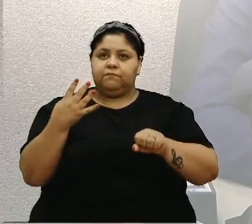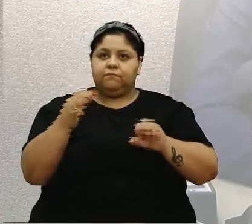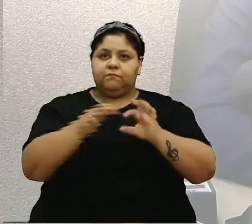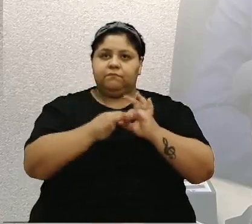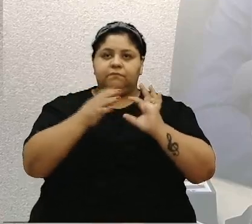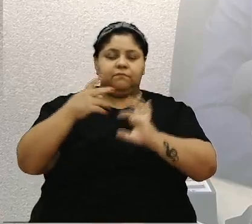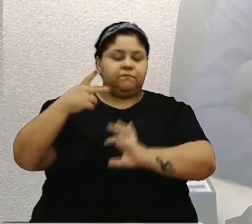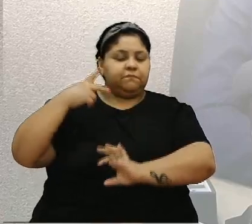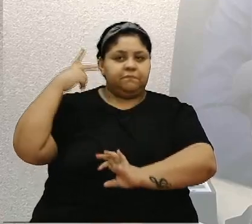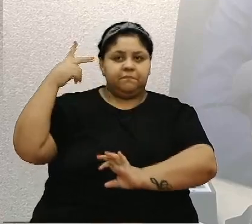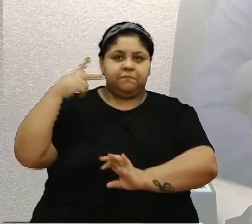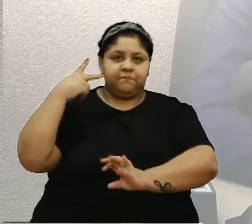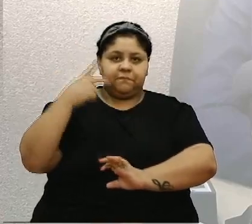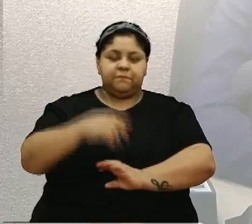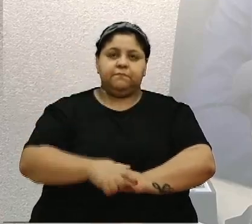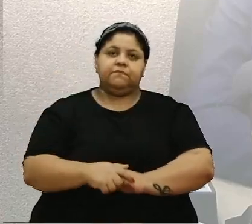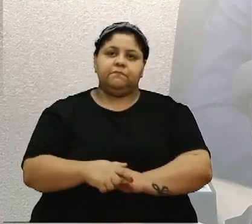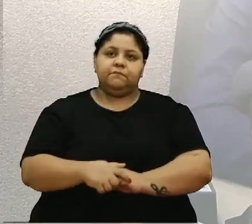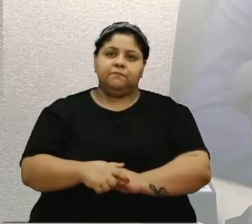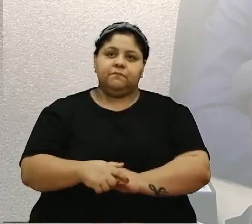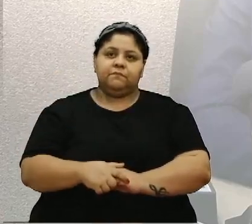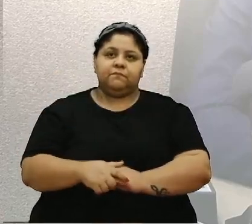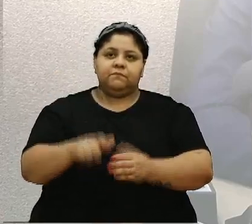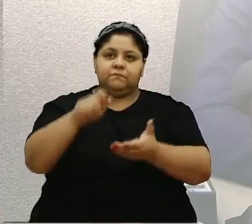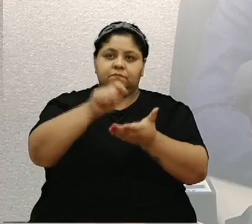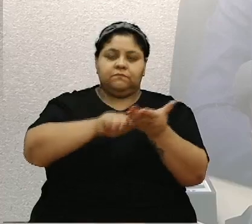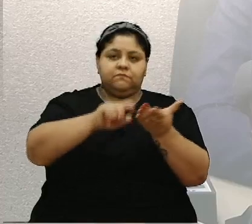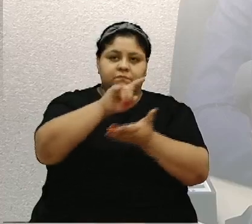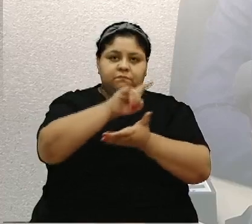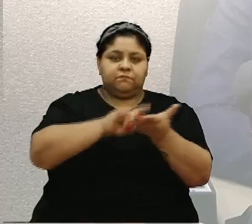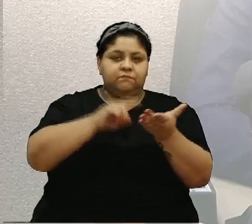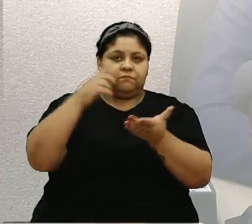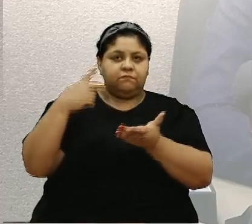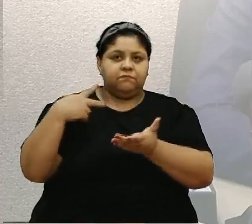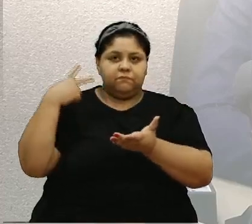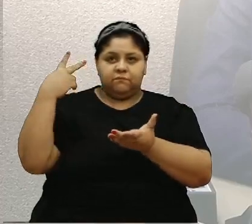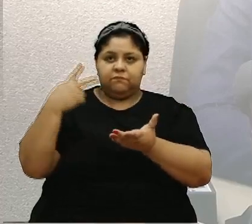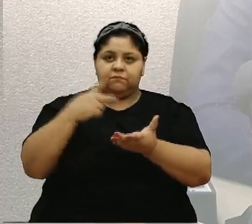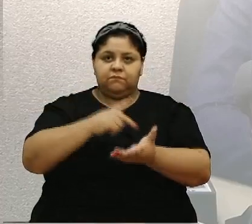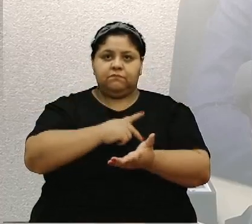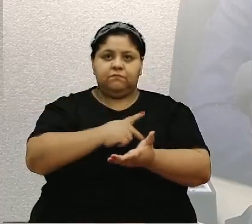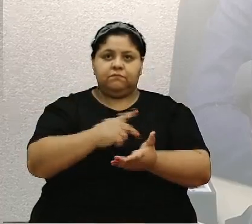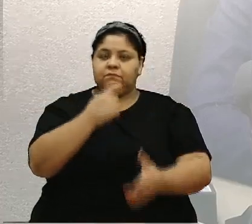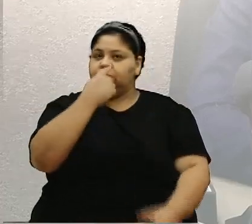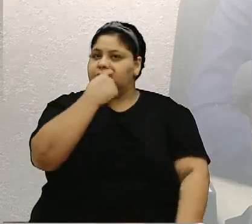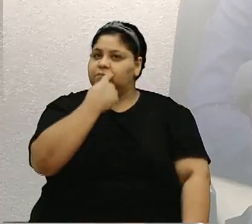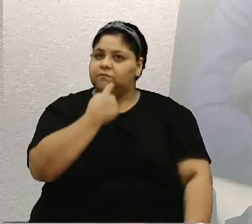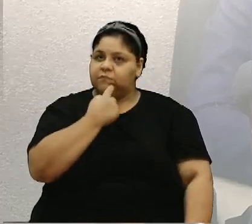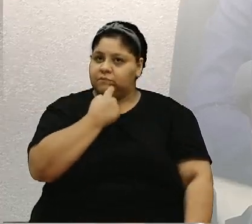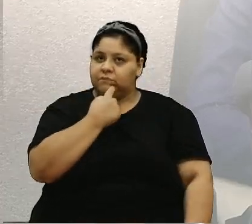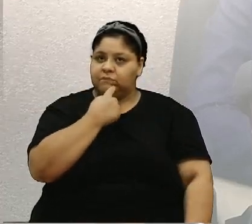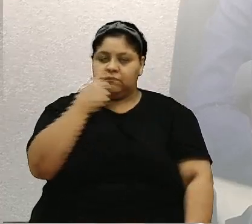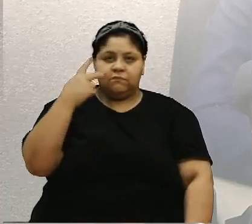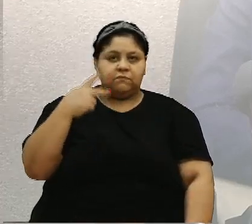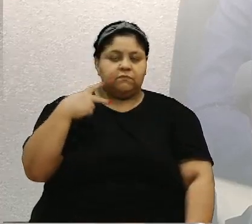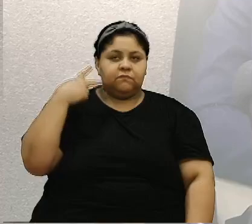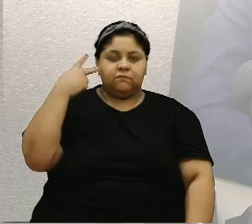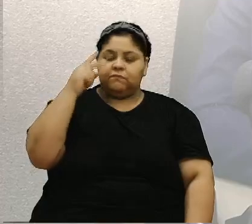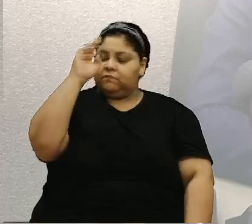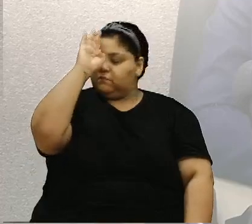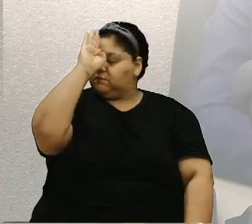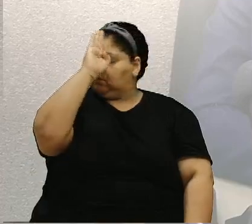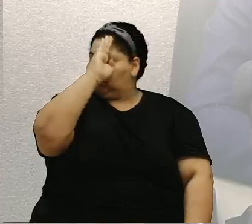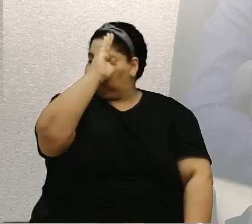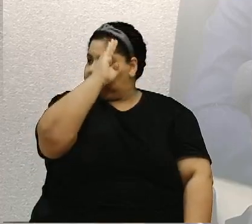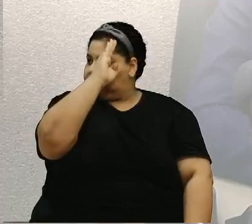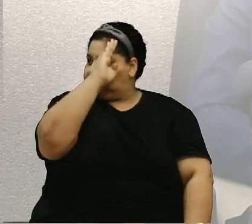de emancipação política. Assinam este documento vereador presidente Wagner Petrini, vereador Adriano